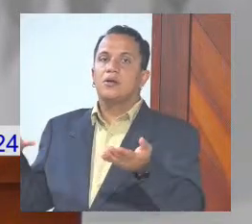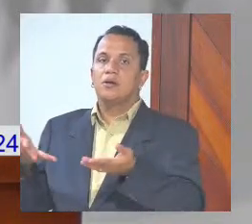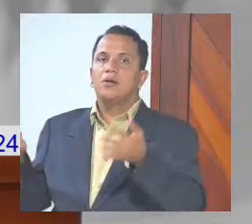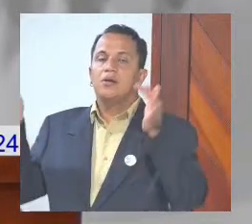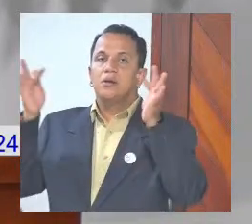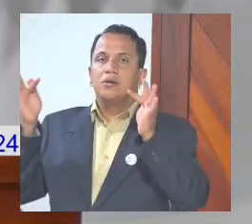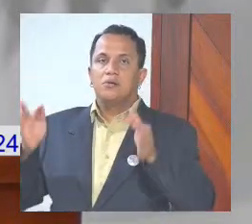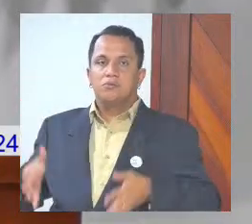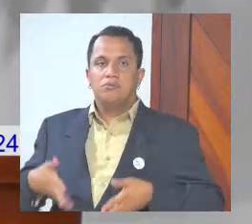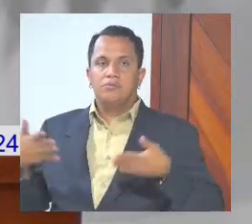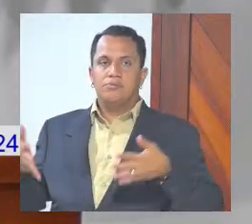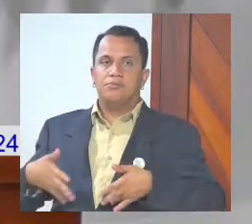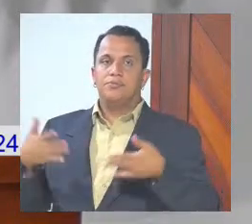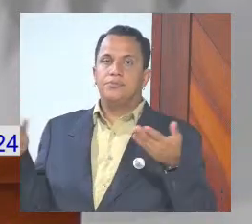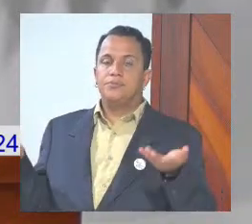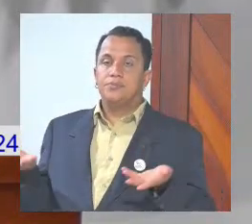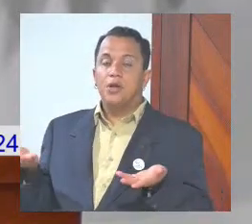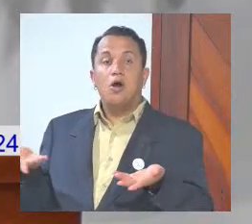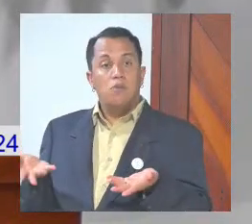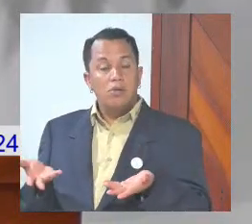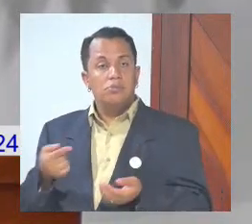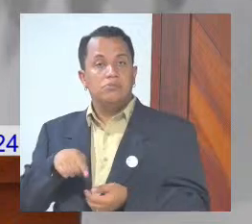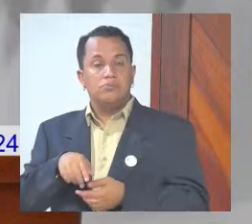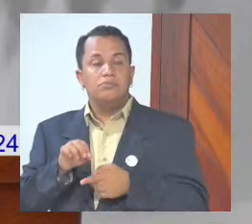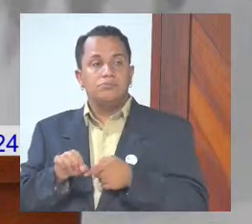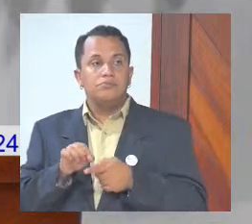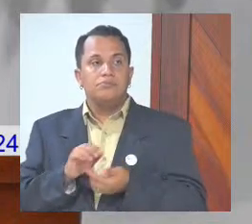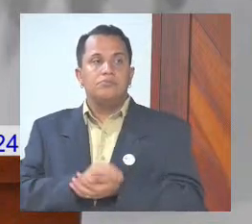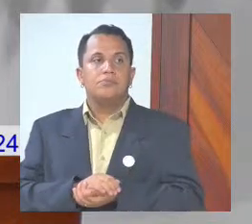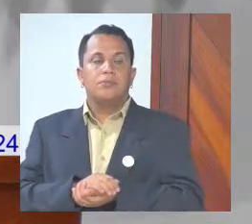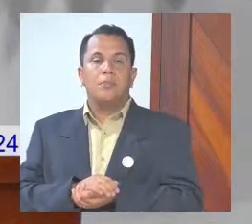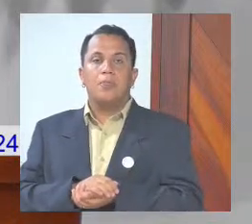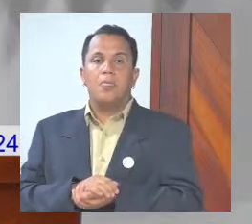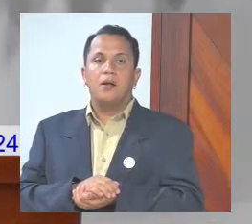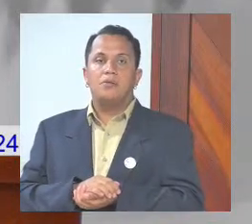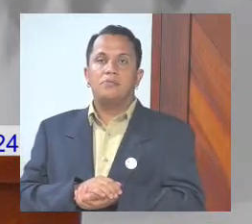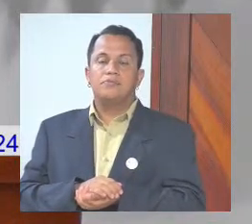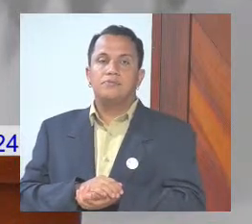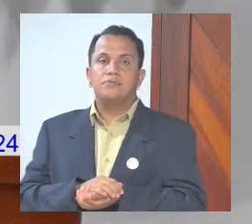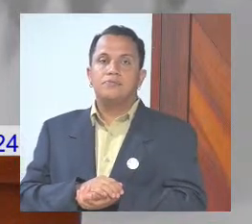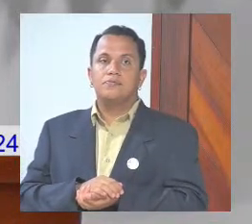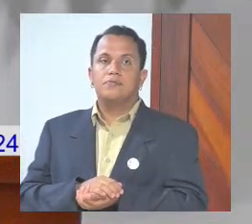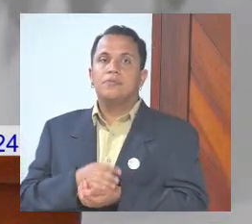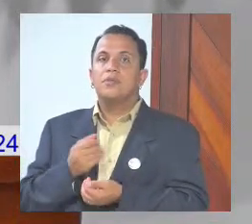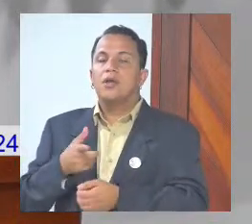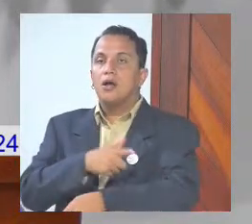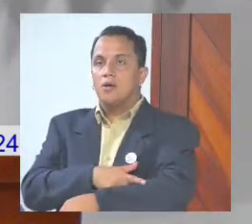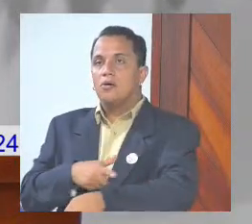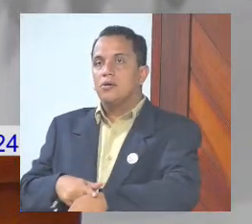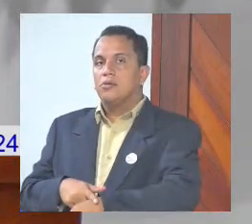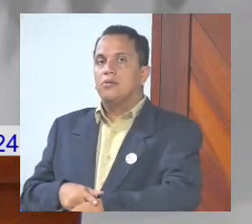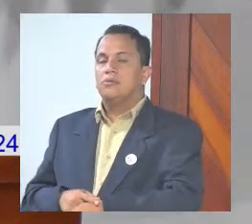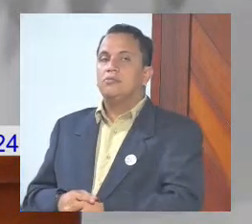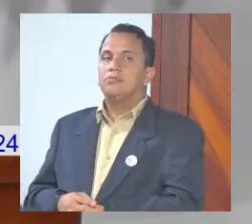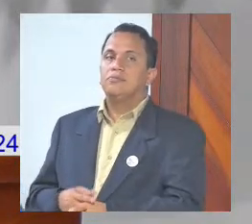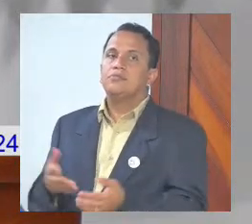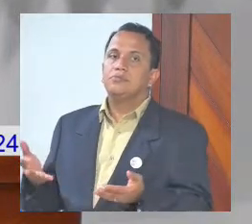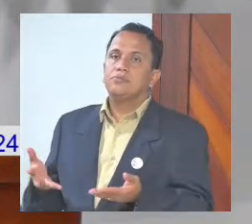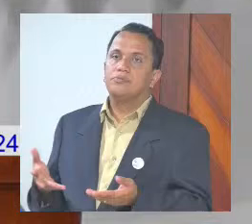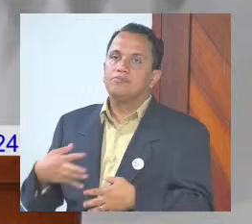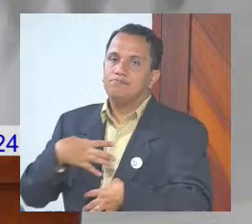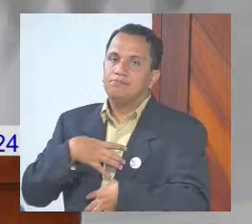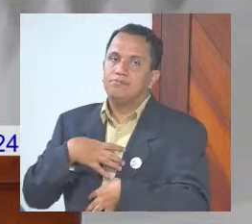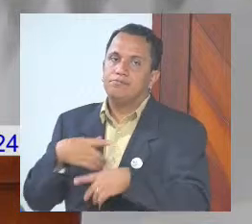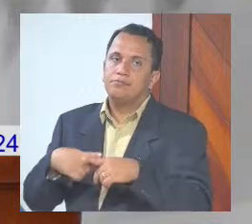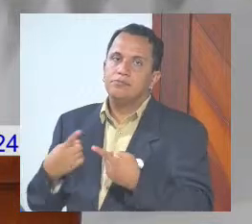muita alegria estar vendo isso hoje no município de Pinheiro, né? Isso acontecendo. Então, a educação ela é um momento muito